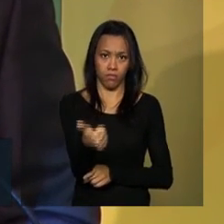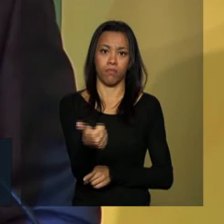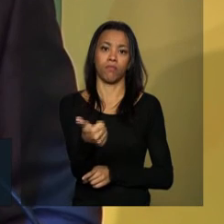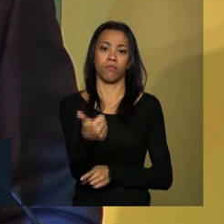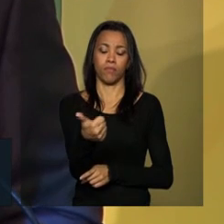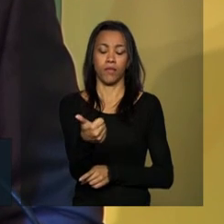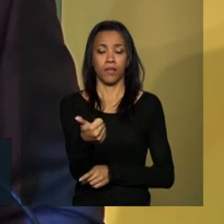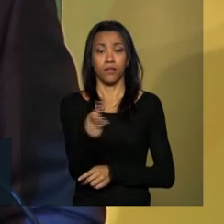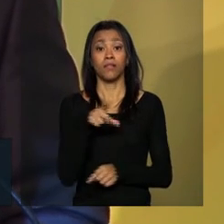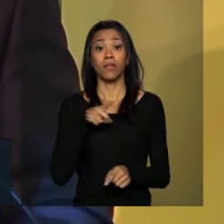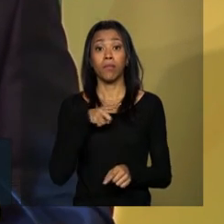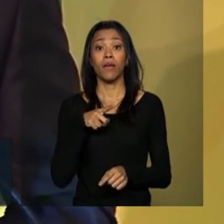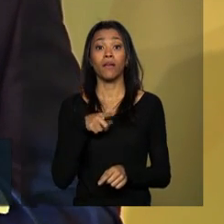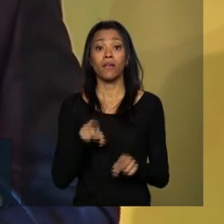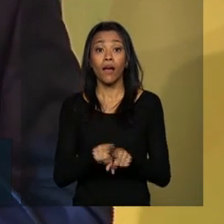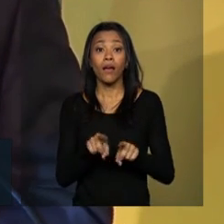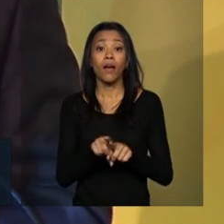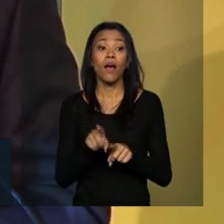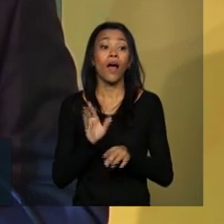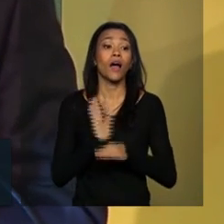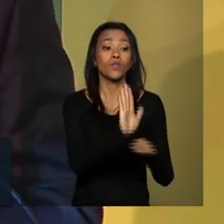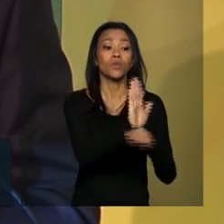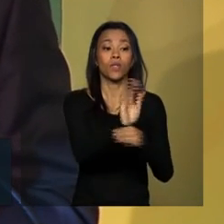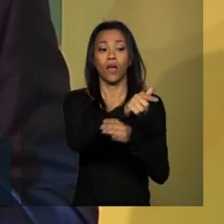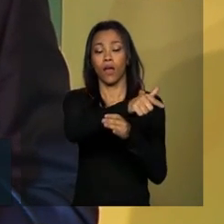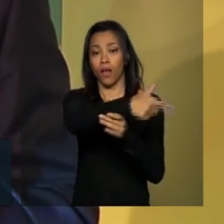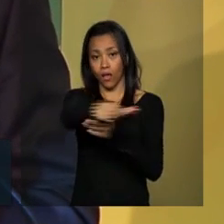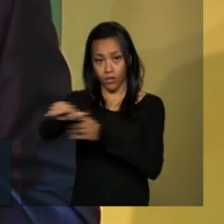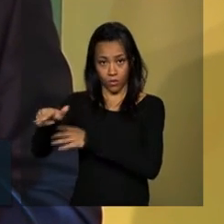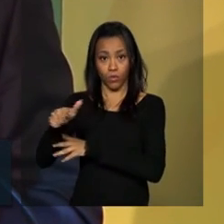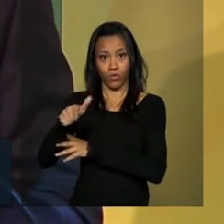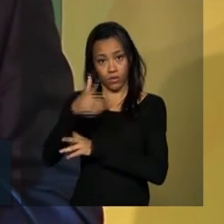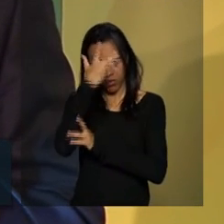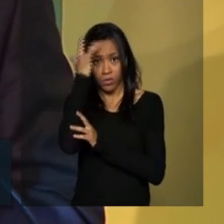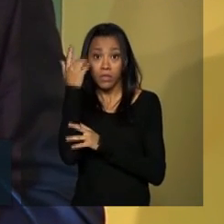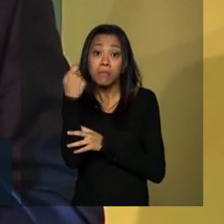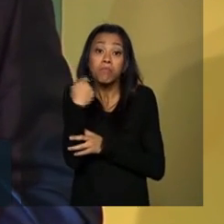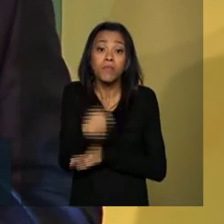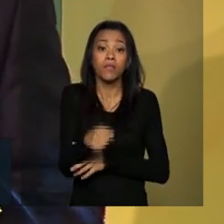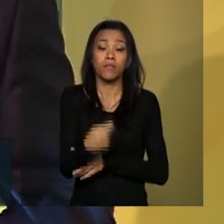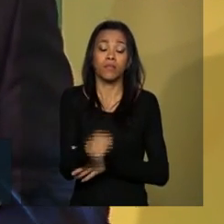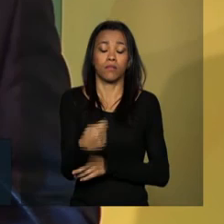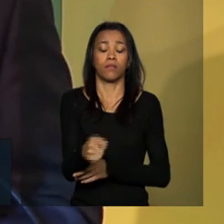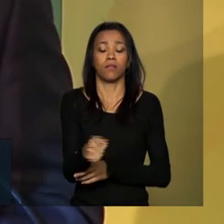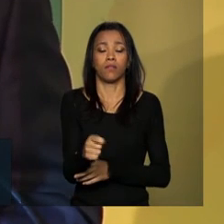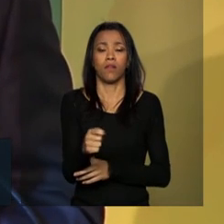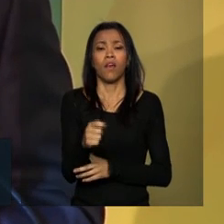atender aqueles que mais precisam desse subsídio. Também temos